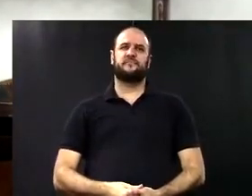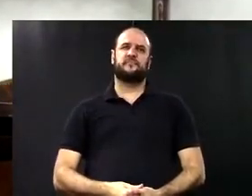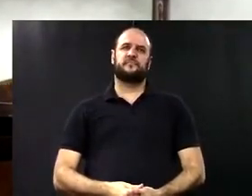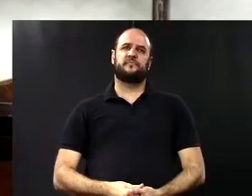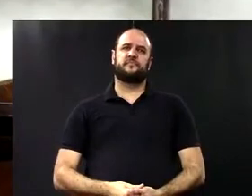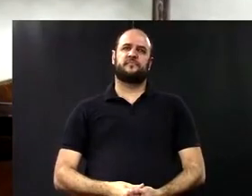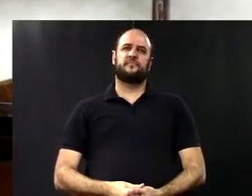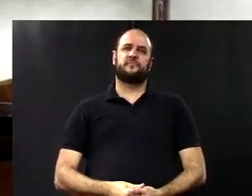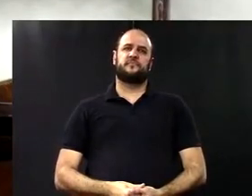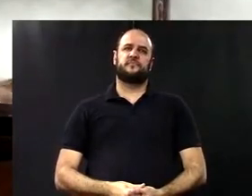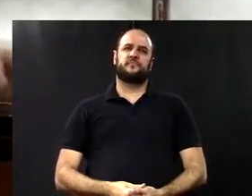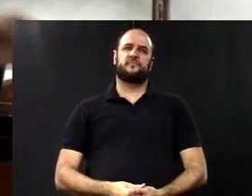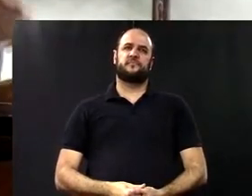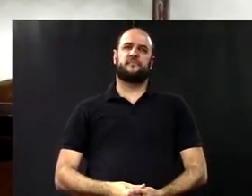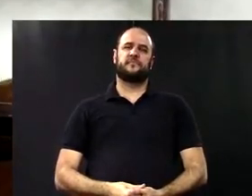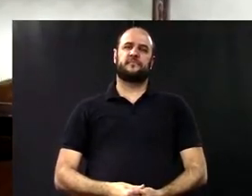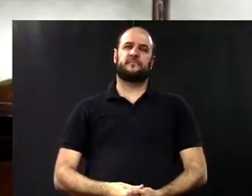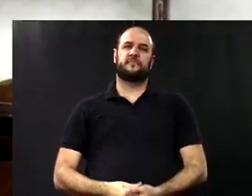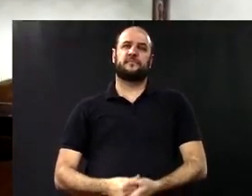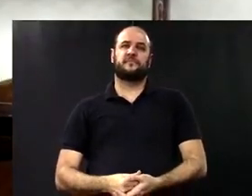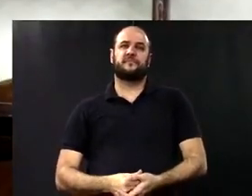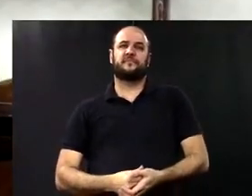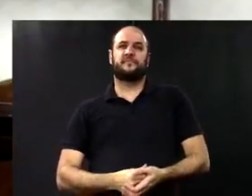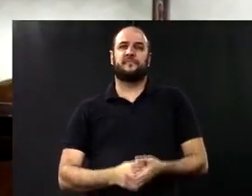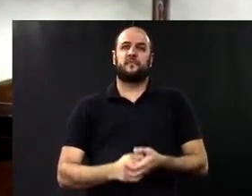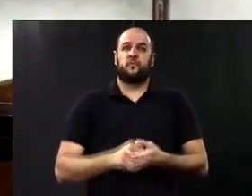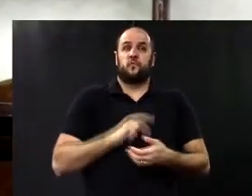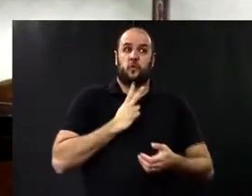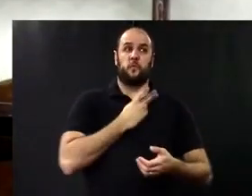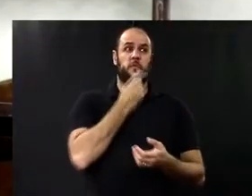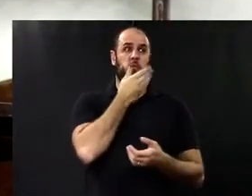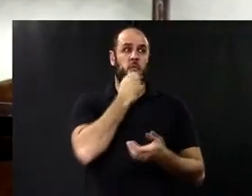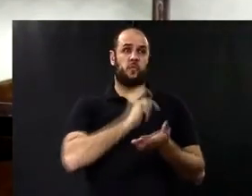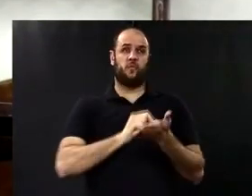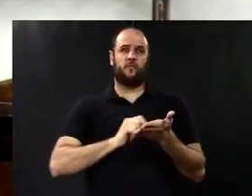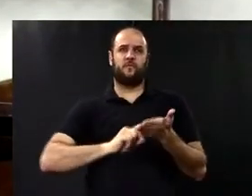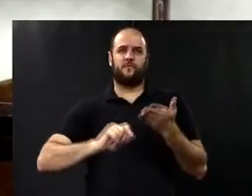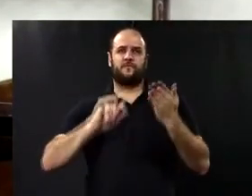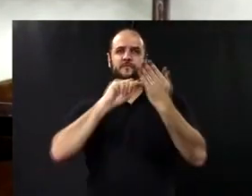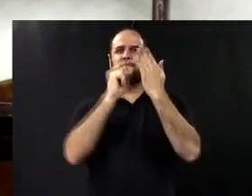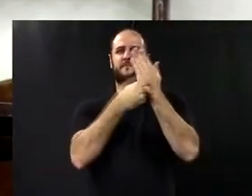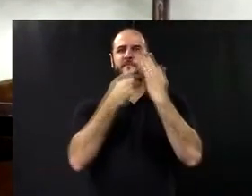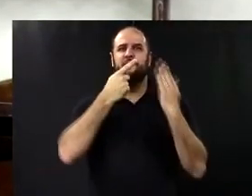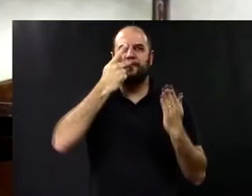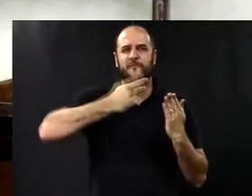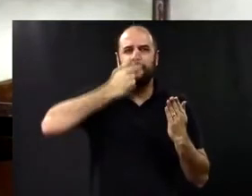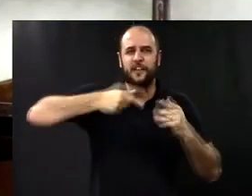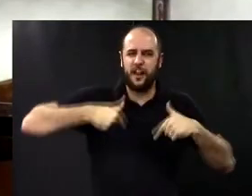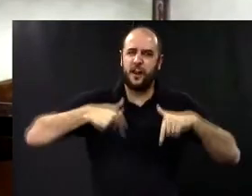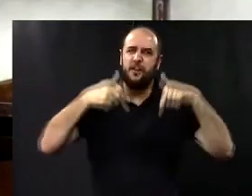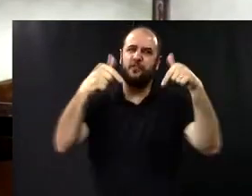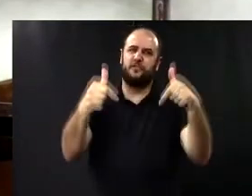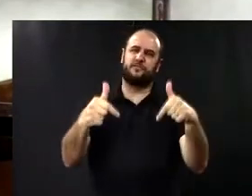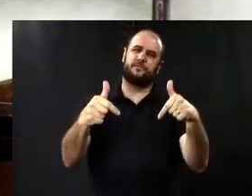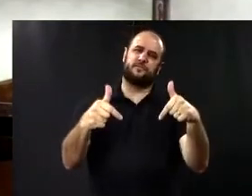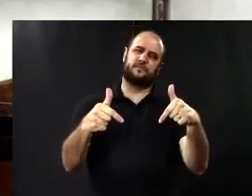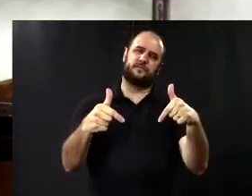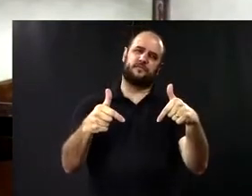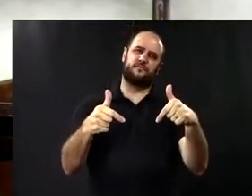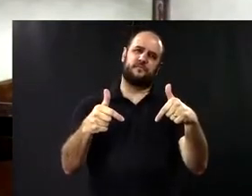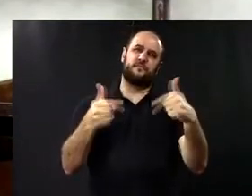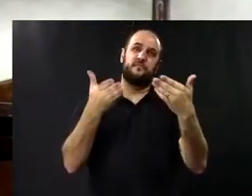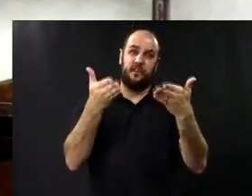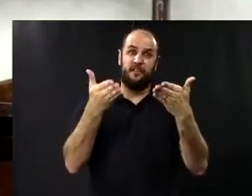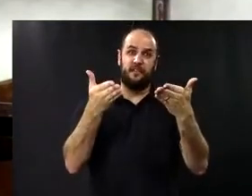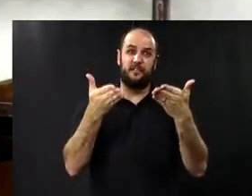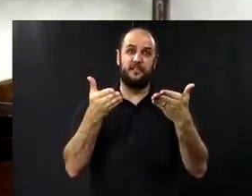Sim. O autor está trazendo essa metáfora justamente para dizer que essa luta, meu irmão e minha irmã,